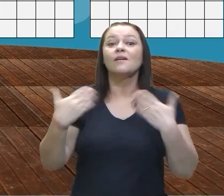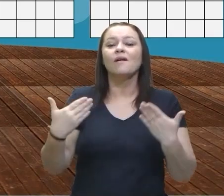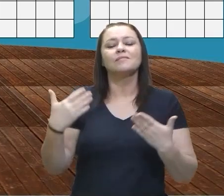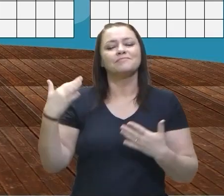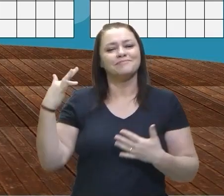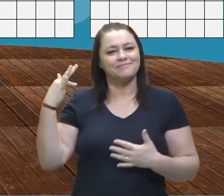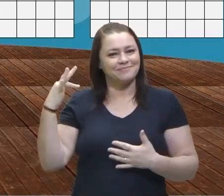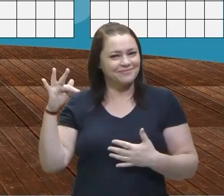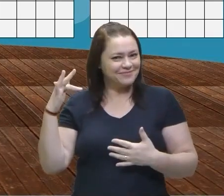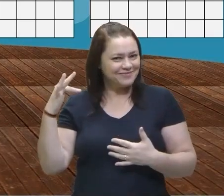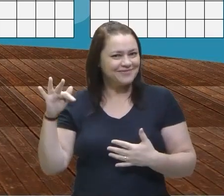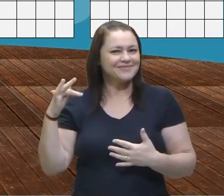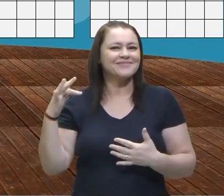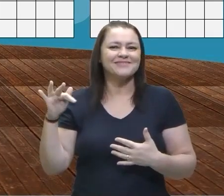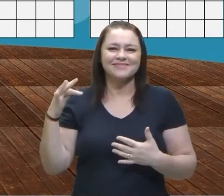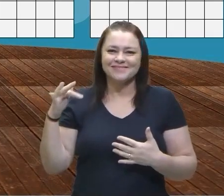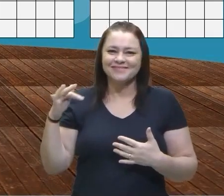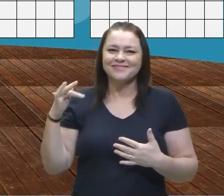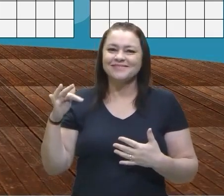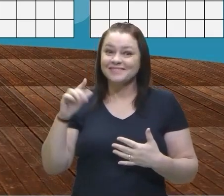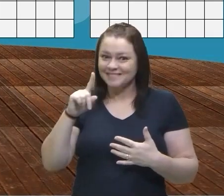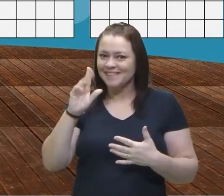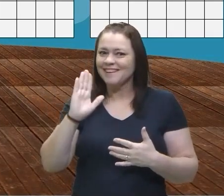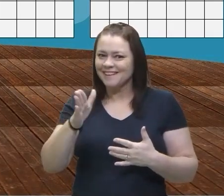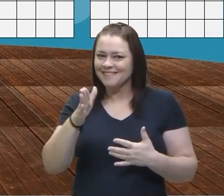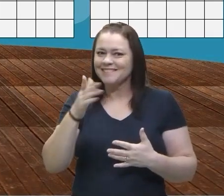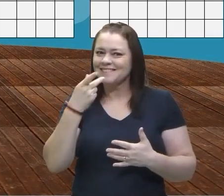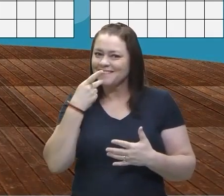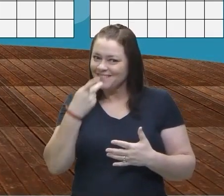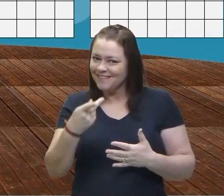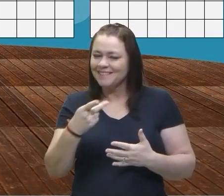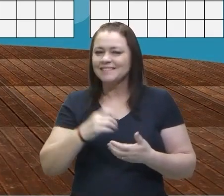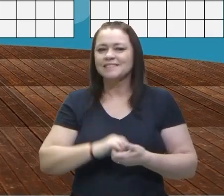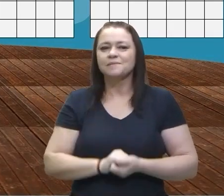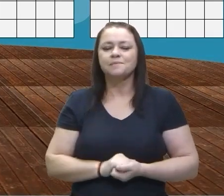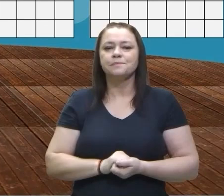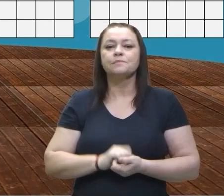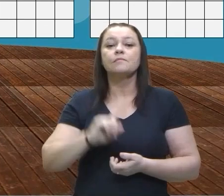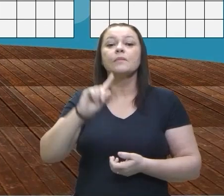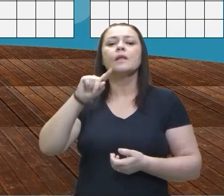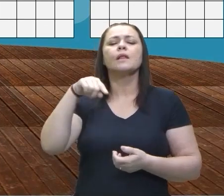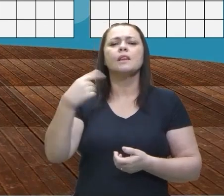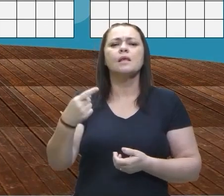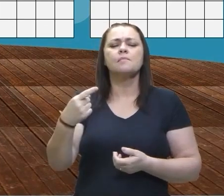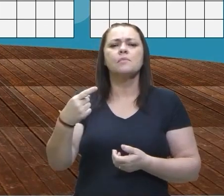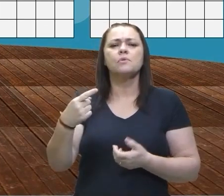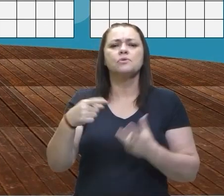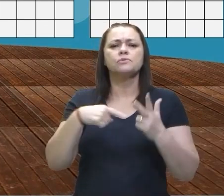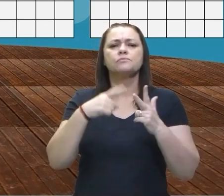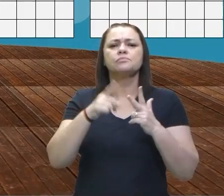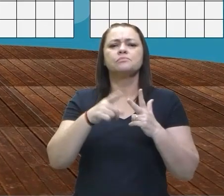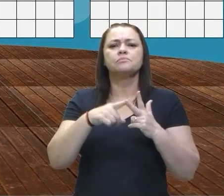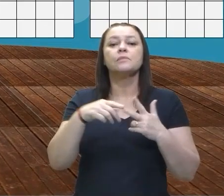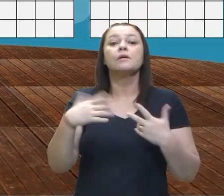Fevereiro. Muito bem, já tinha falado antes, né? Vamos ver se você sabe. Depois de janeiro, fevereiro, vem